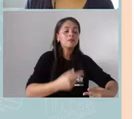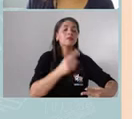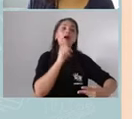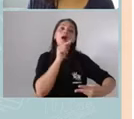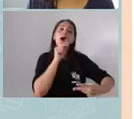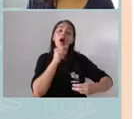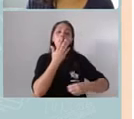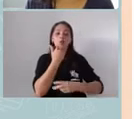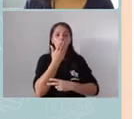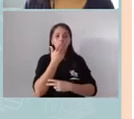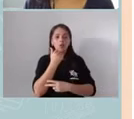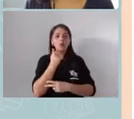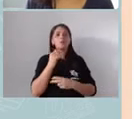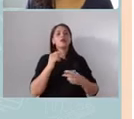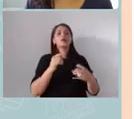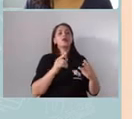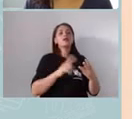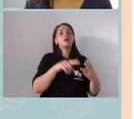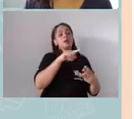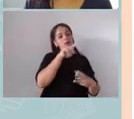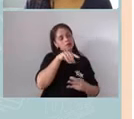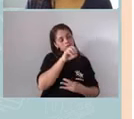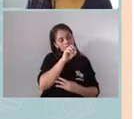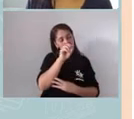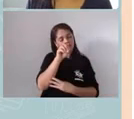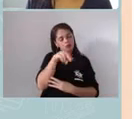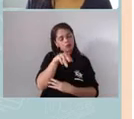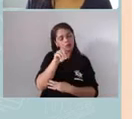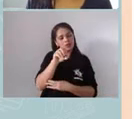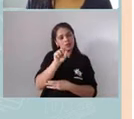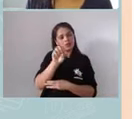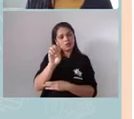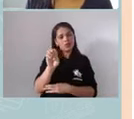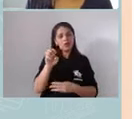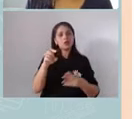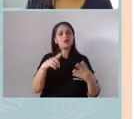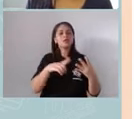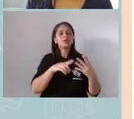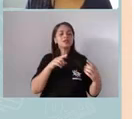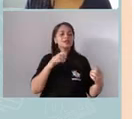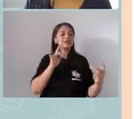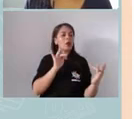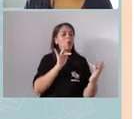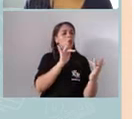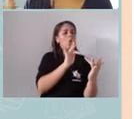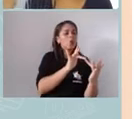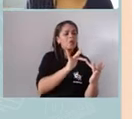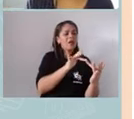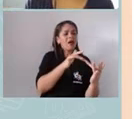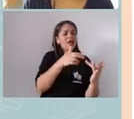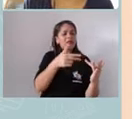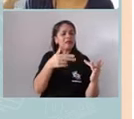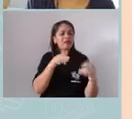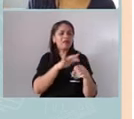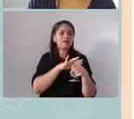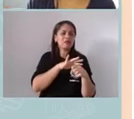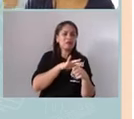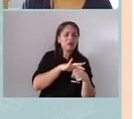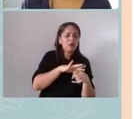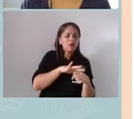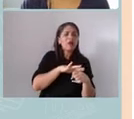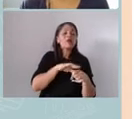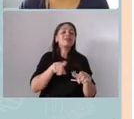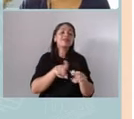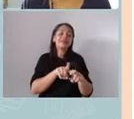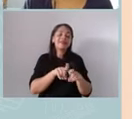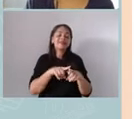contaminados, zoonoses, contato com objetos contaminados e ISTs. Então, de transmissão respiratória, a gente tem, pneumonia,